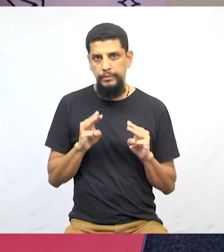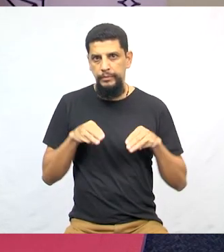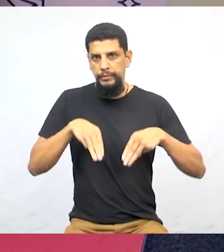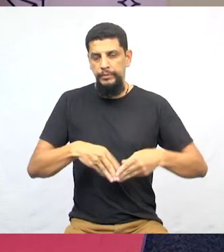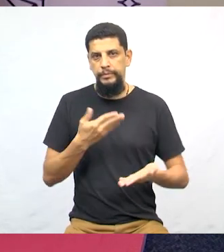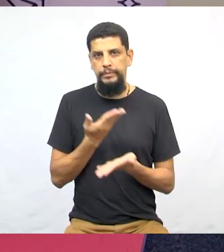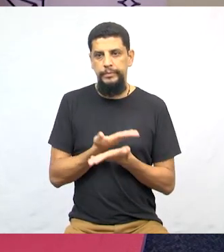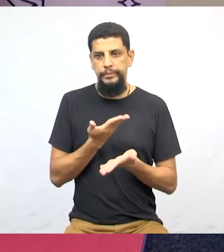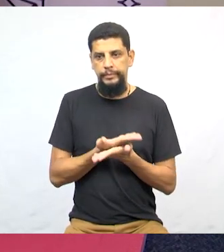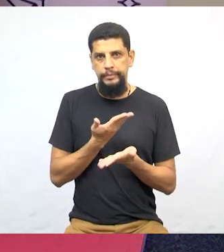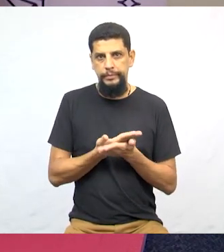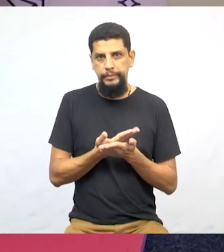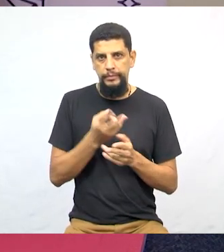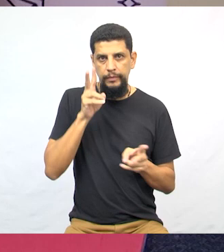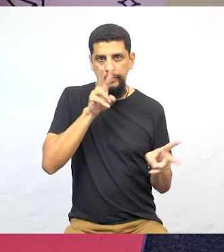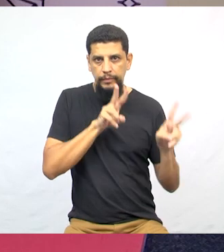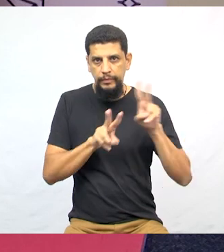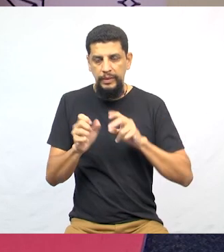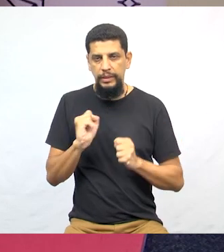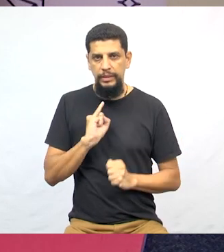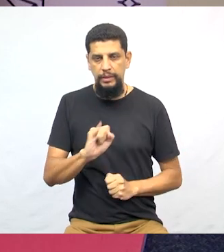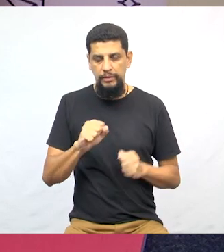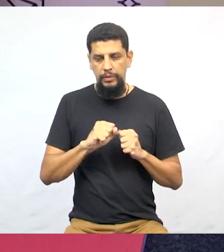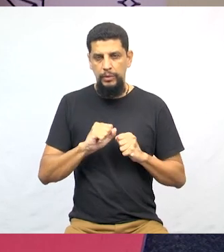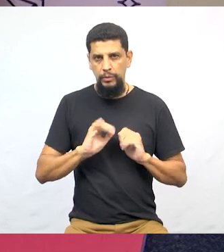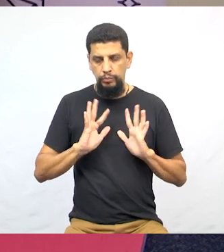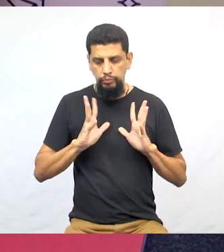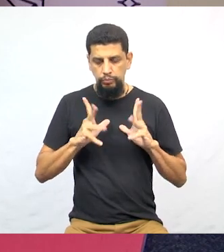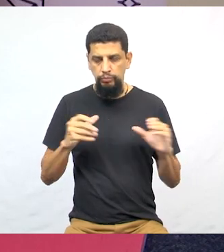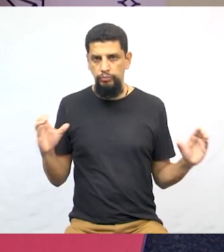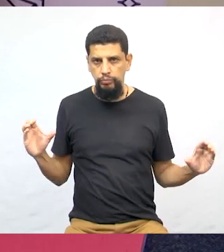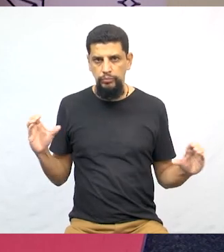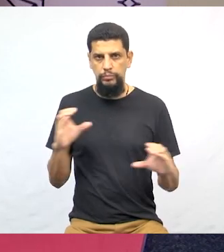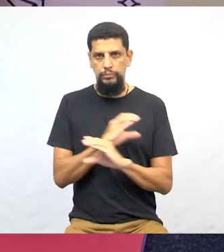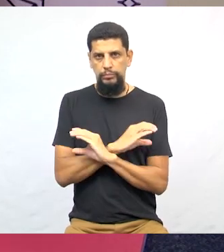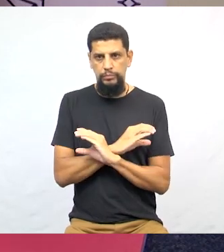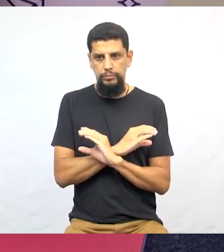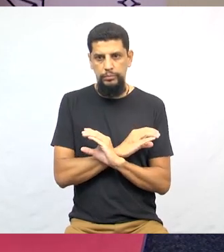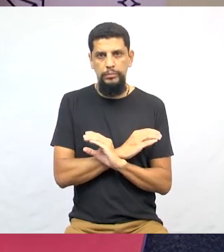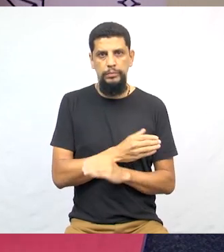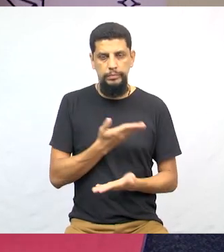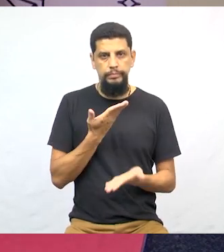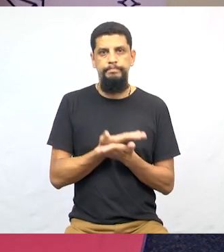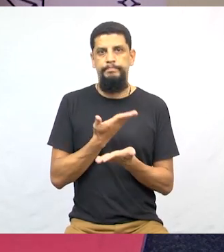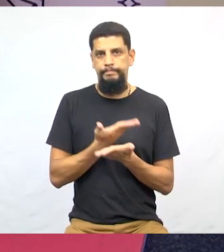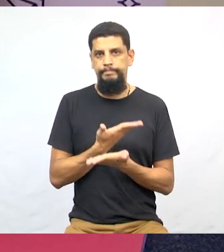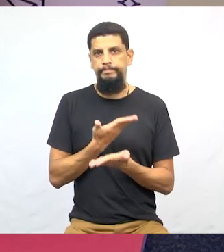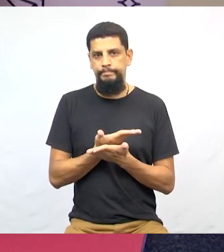finalizando a nossa aula e vamos ver se nós cumprimos com todas as